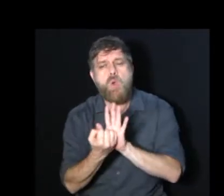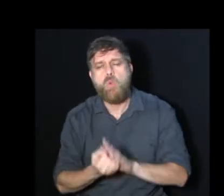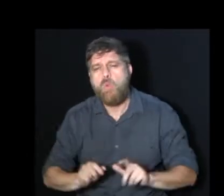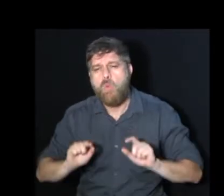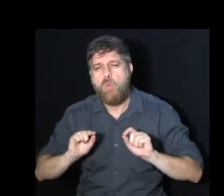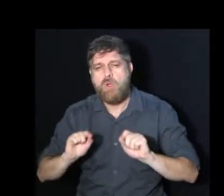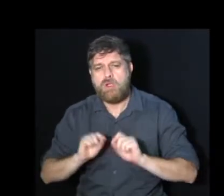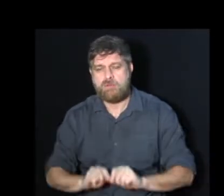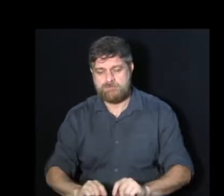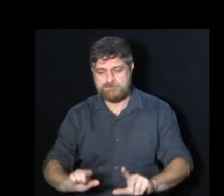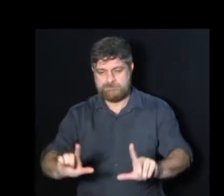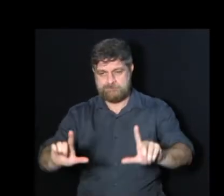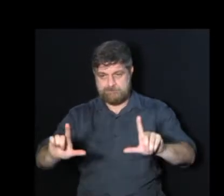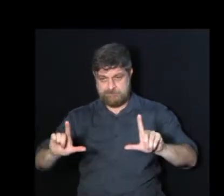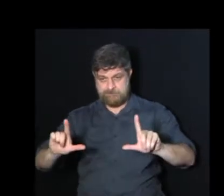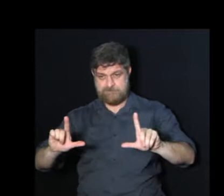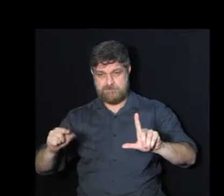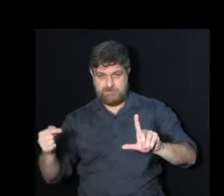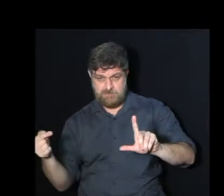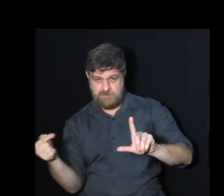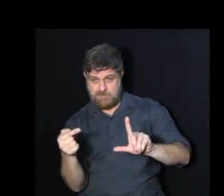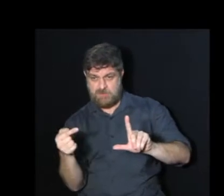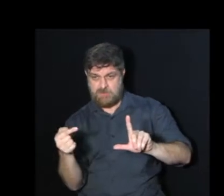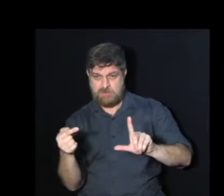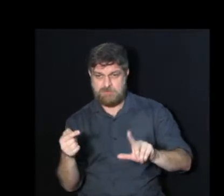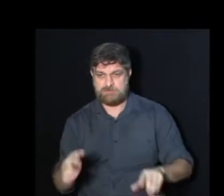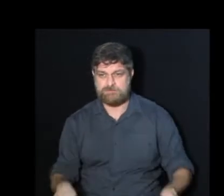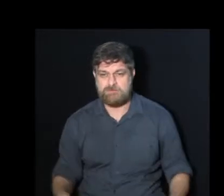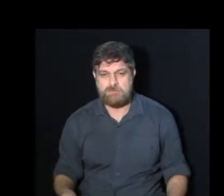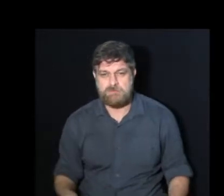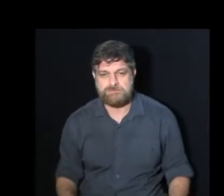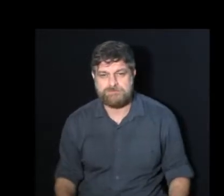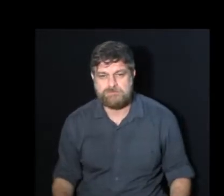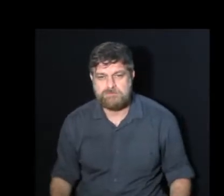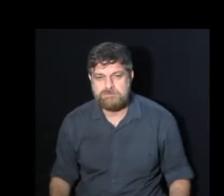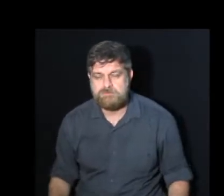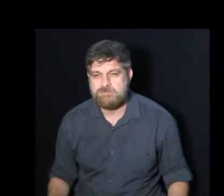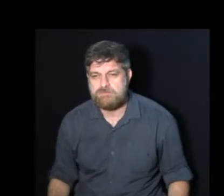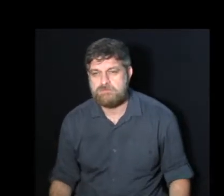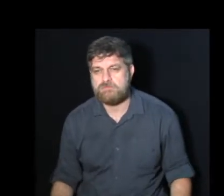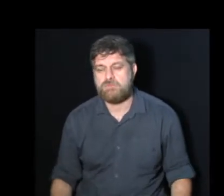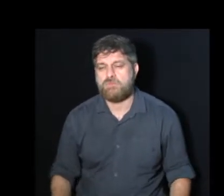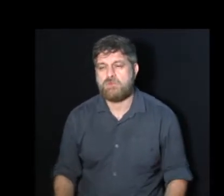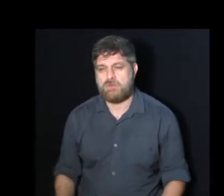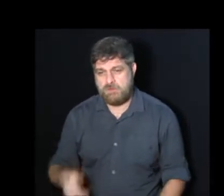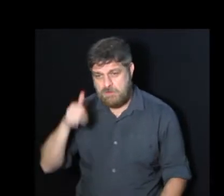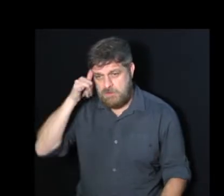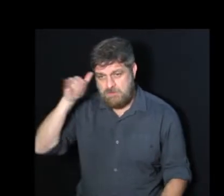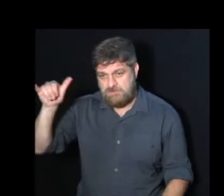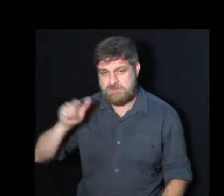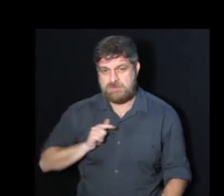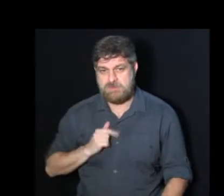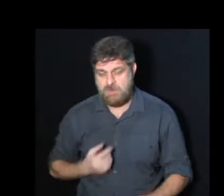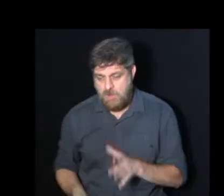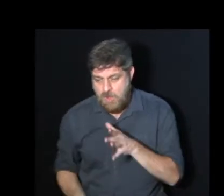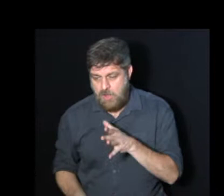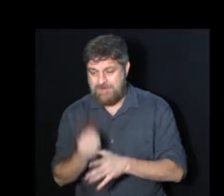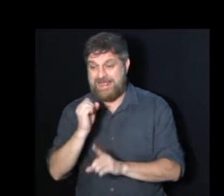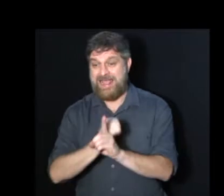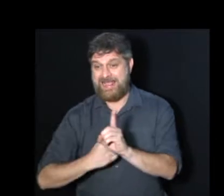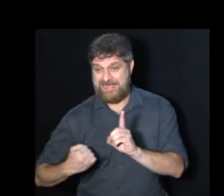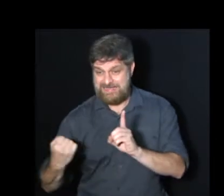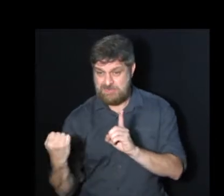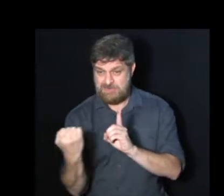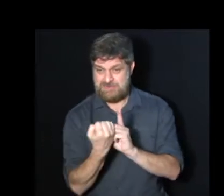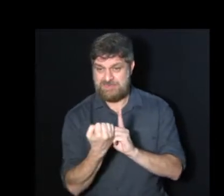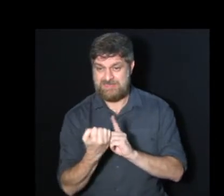esse quadro que está mostrado ali. Então, de prevenção, desde construir as estruturas sociais e